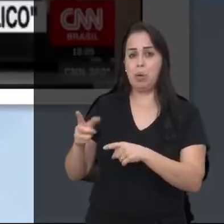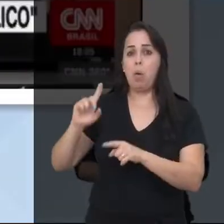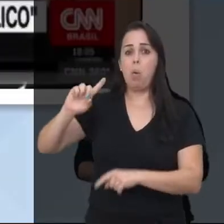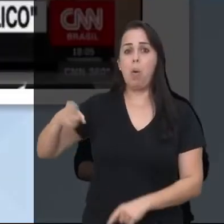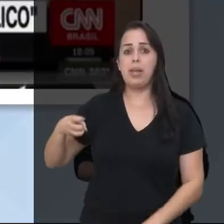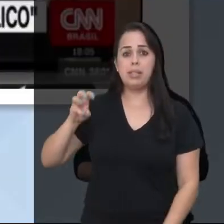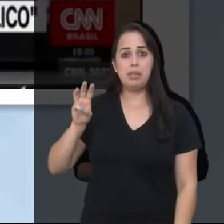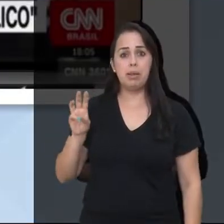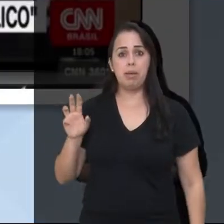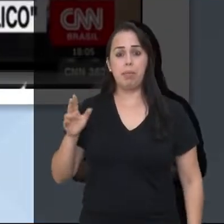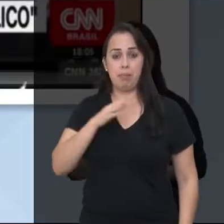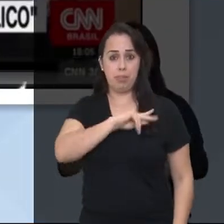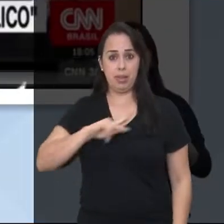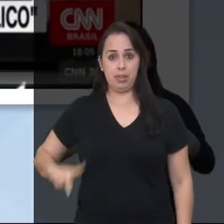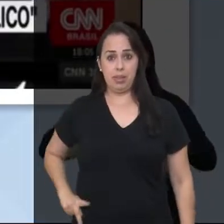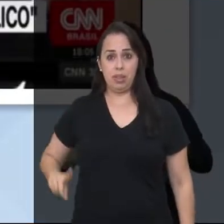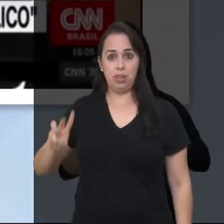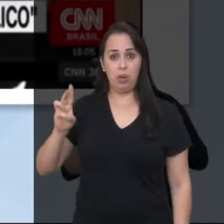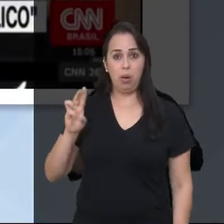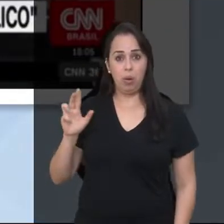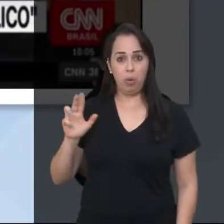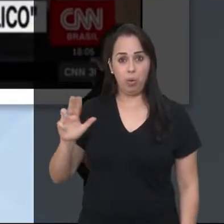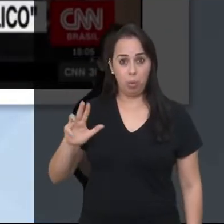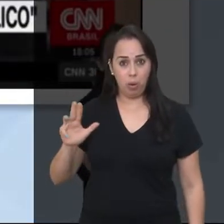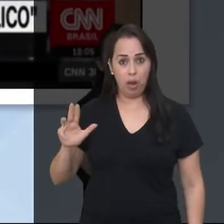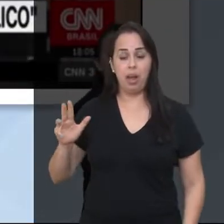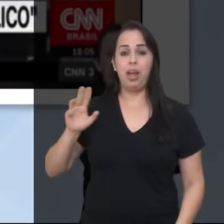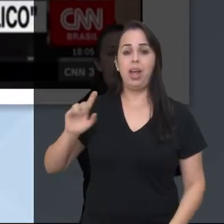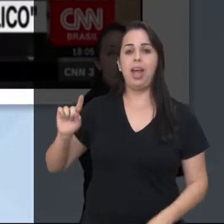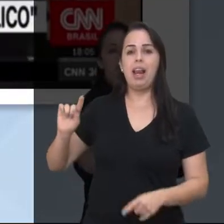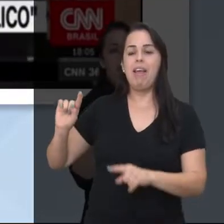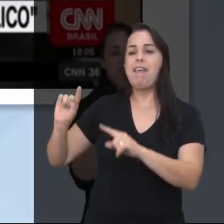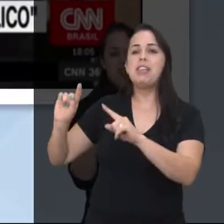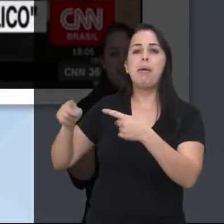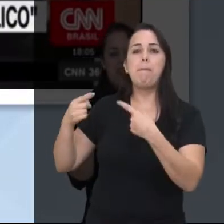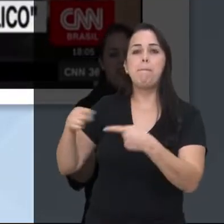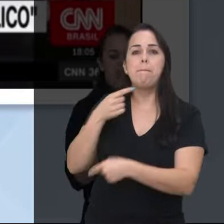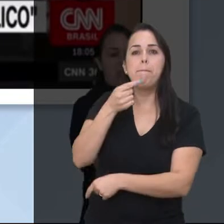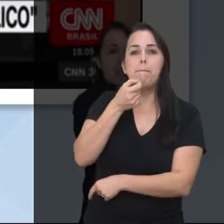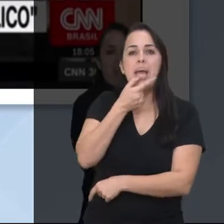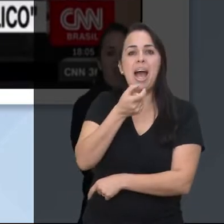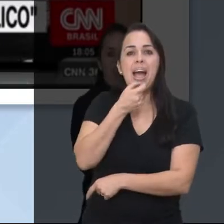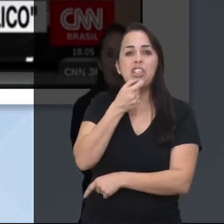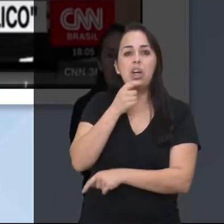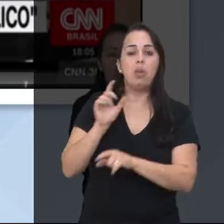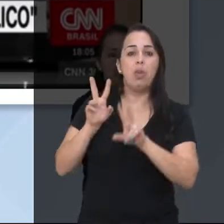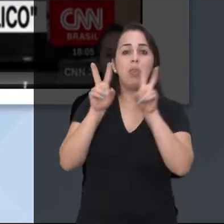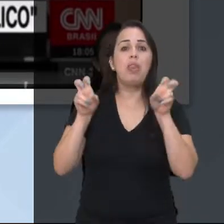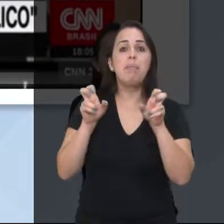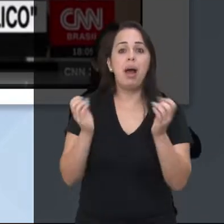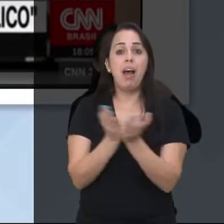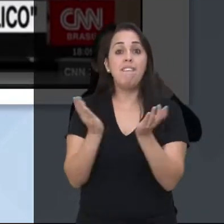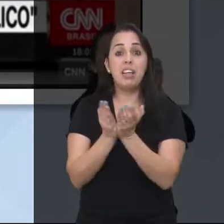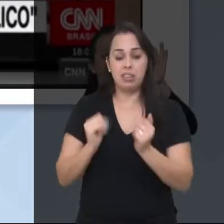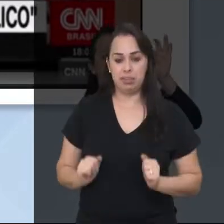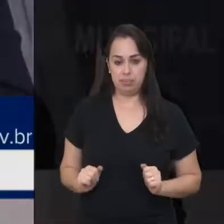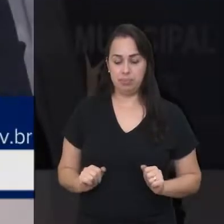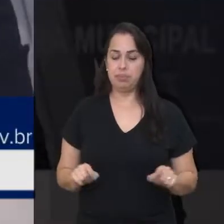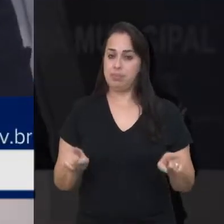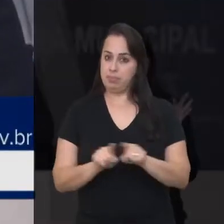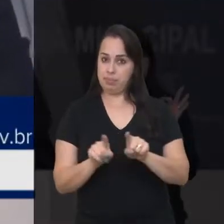que, segundo o parlamentar, fez um comentário considerado depreciativo sobre a comunidade evangélica durante uma